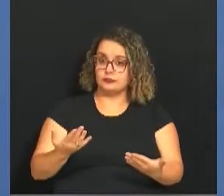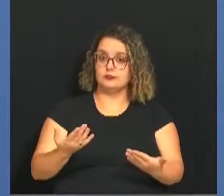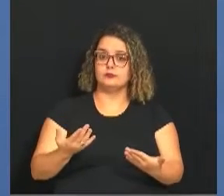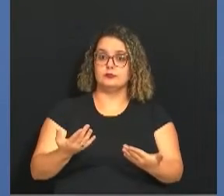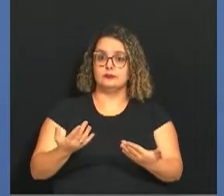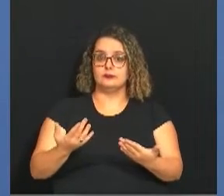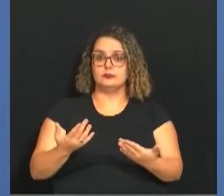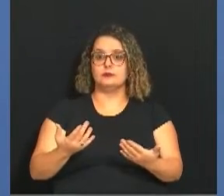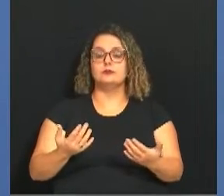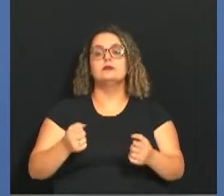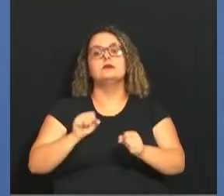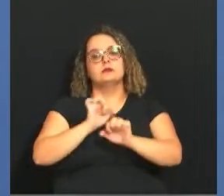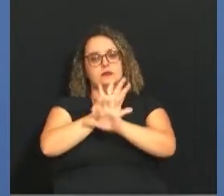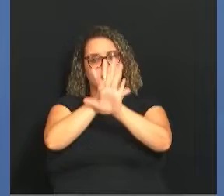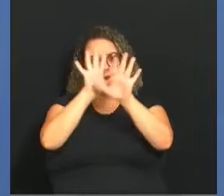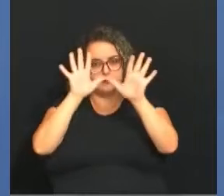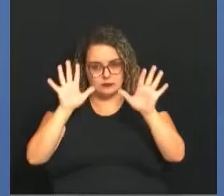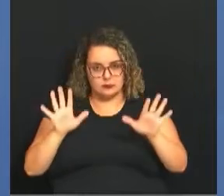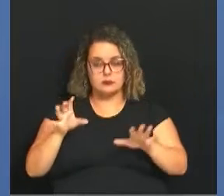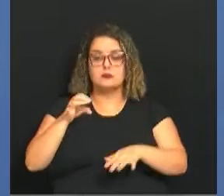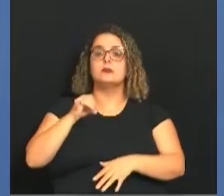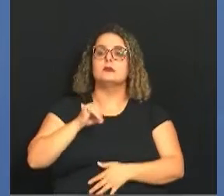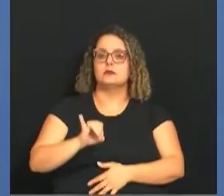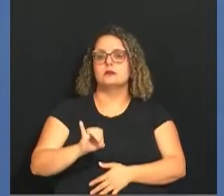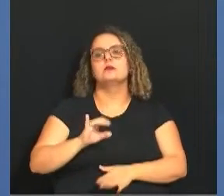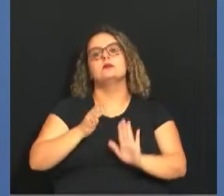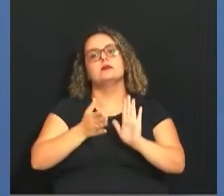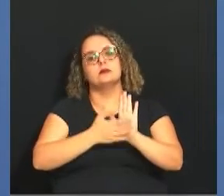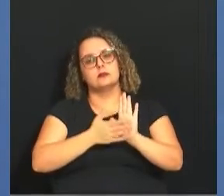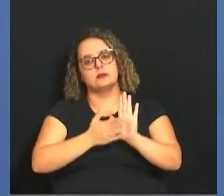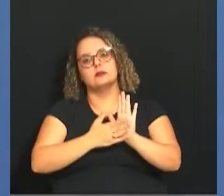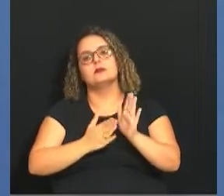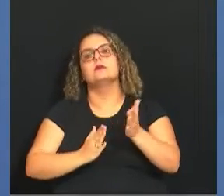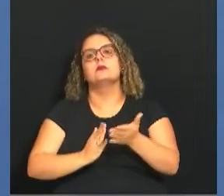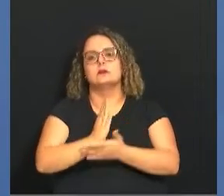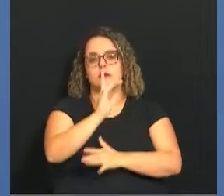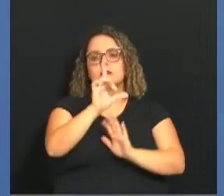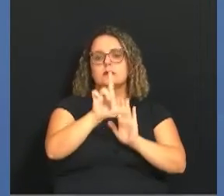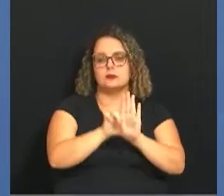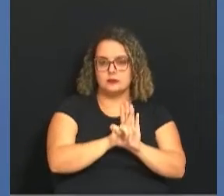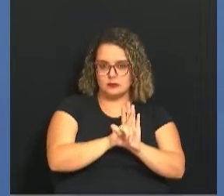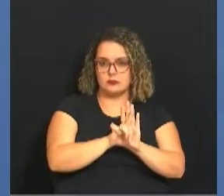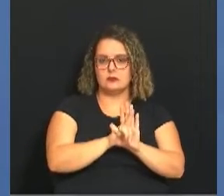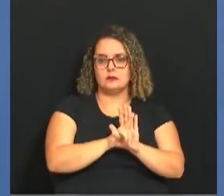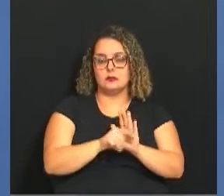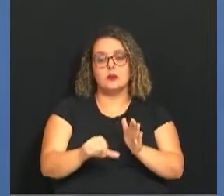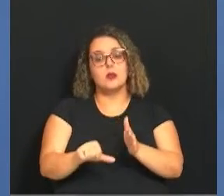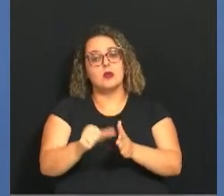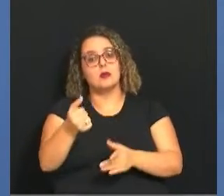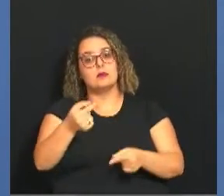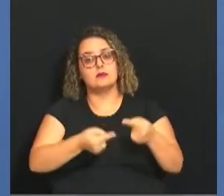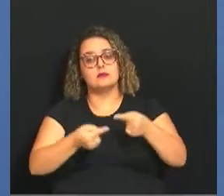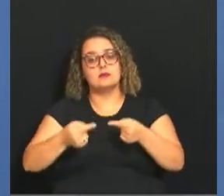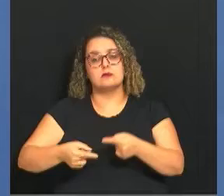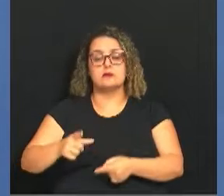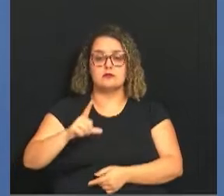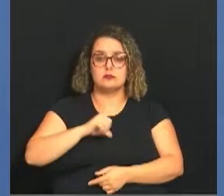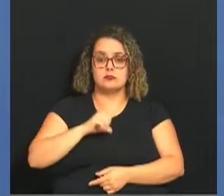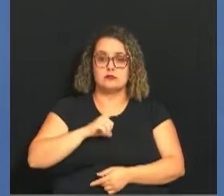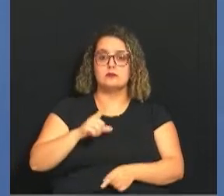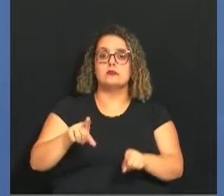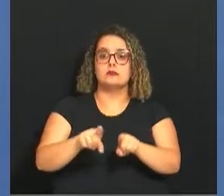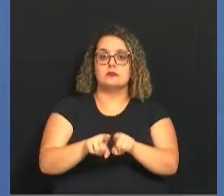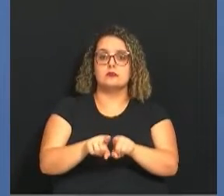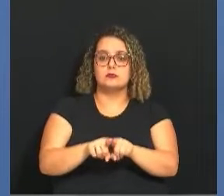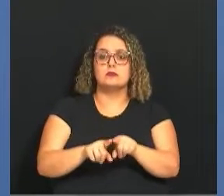de transparência caso essa proposta se torne lei. E em primeira discussão aqui na Câmara, também foi aprovado o